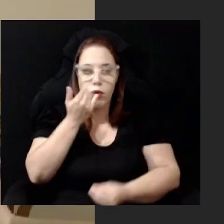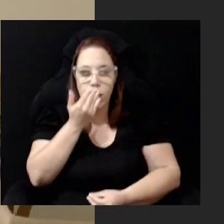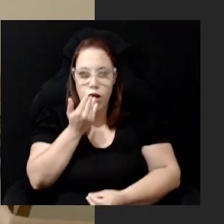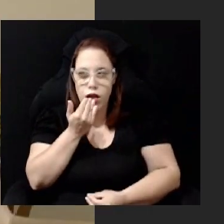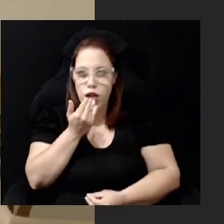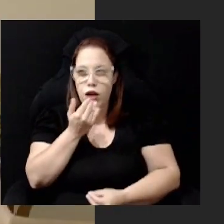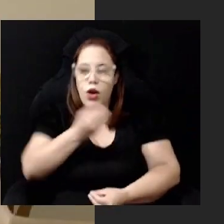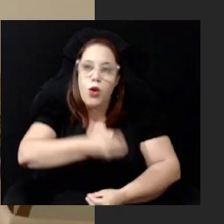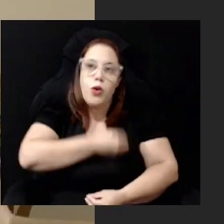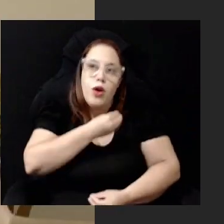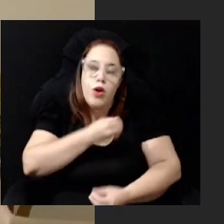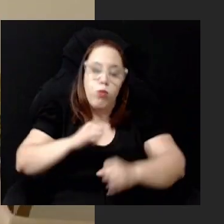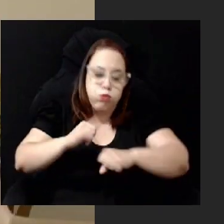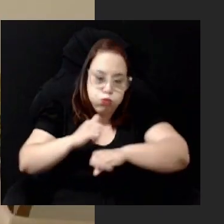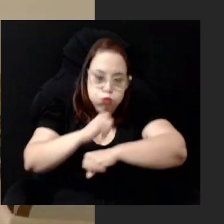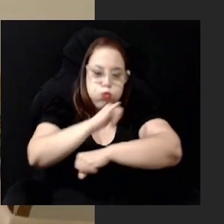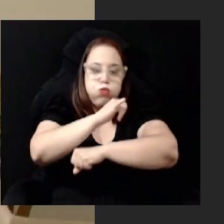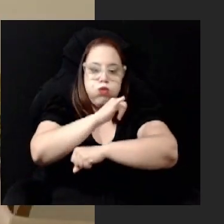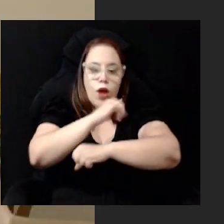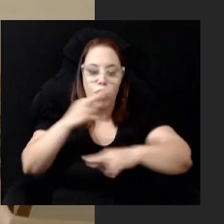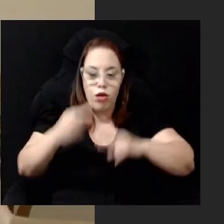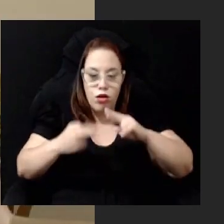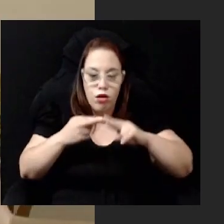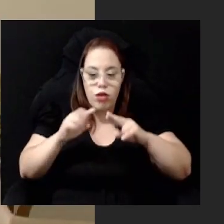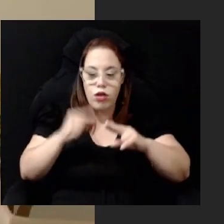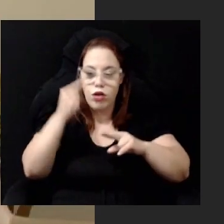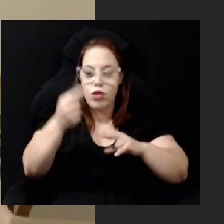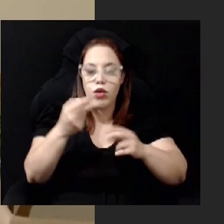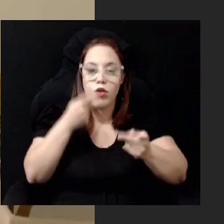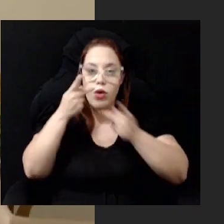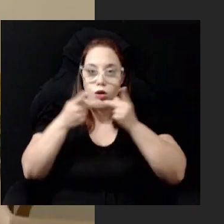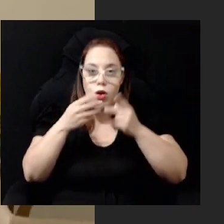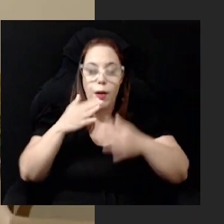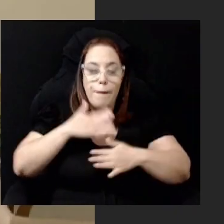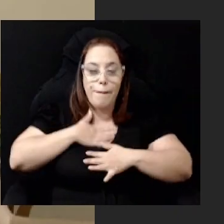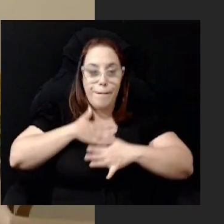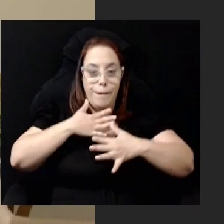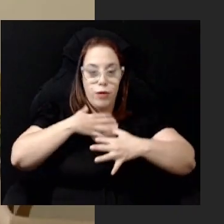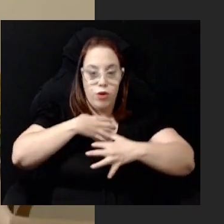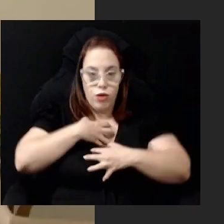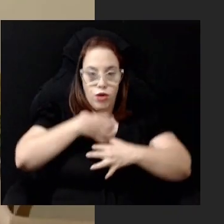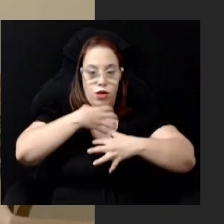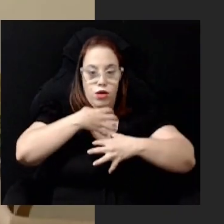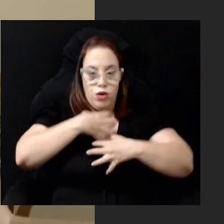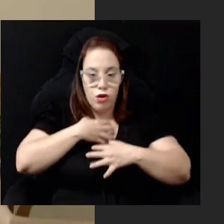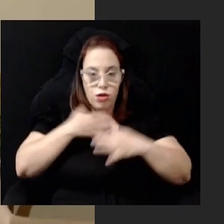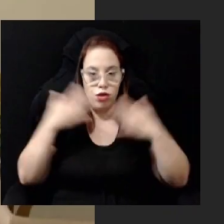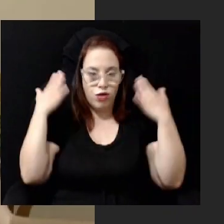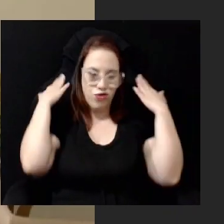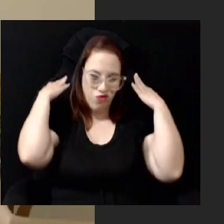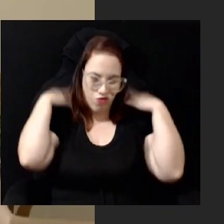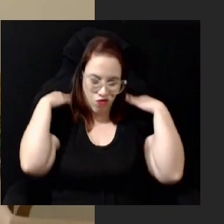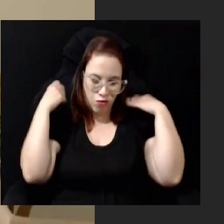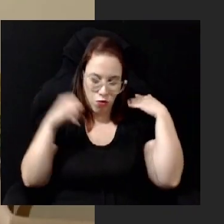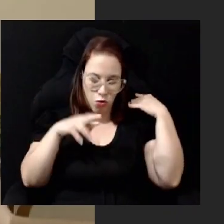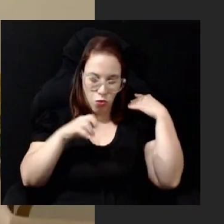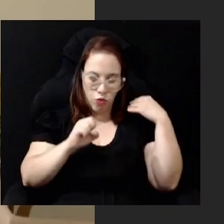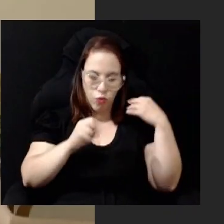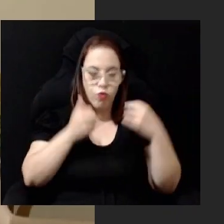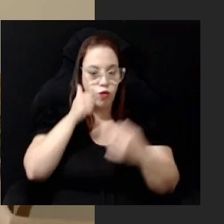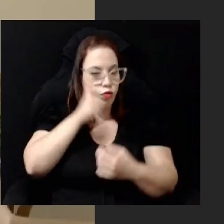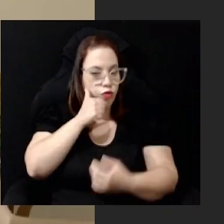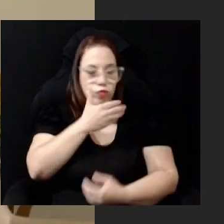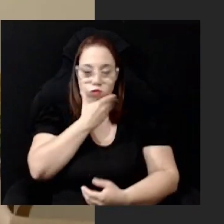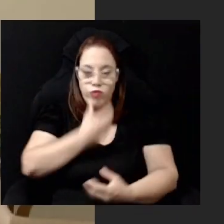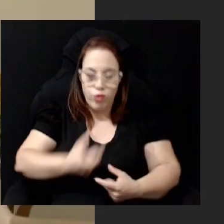alimentação, à obesidade. E depois a gente pode falar em pulmão, os tumores de pulmão, tanto em homens quanto em mulheres, também é